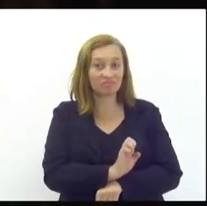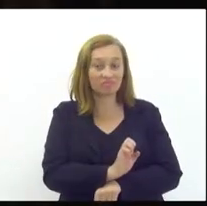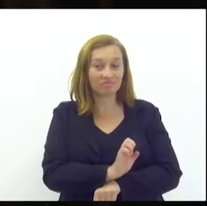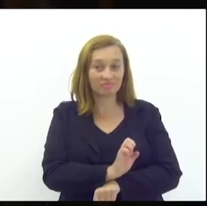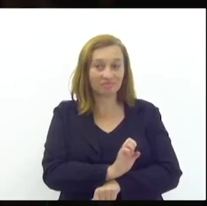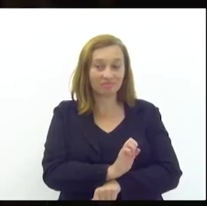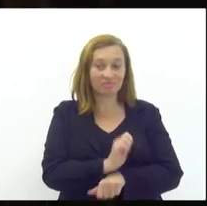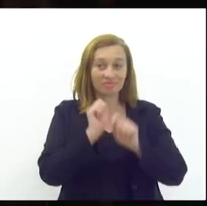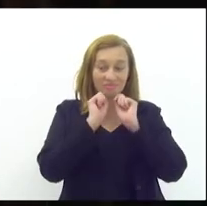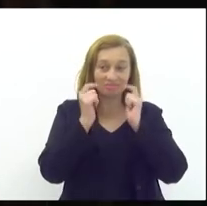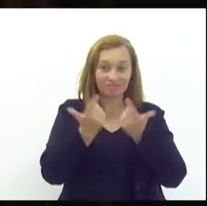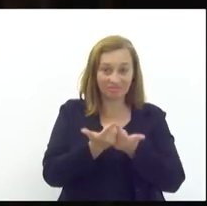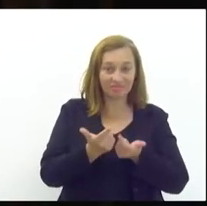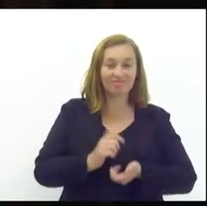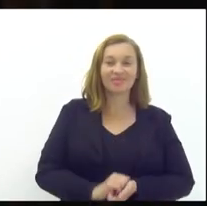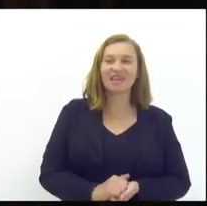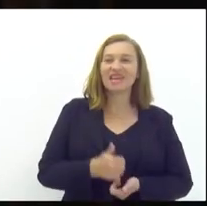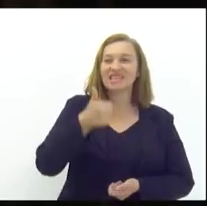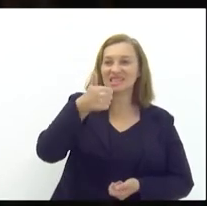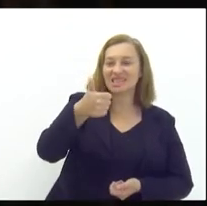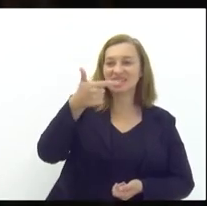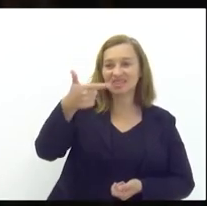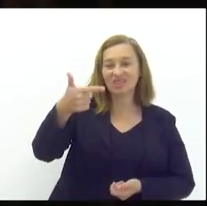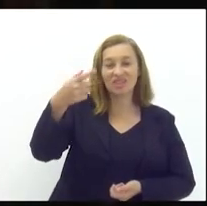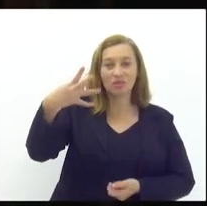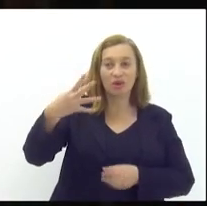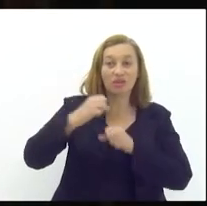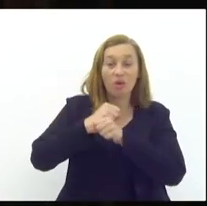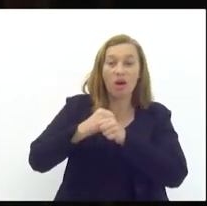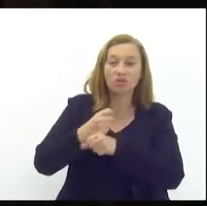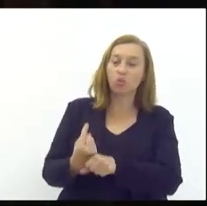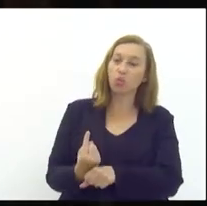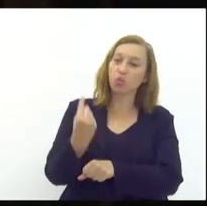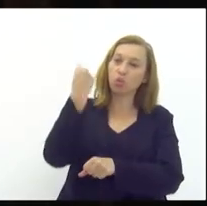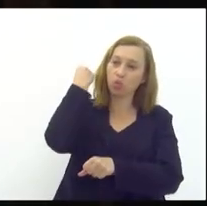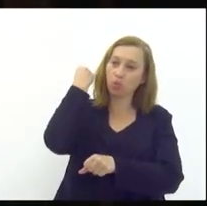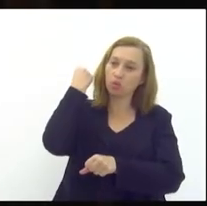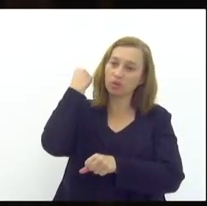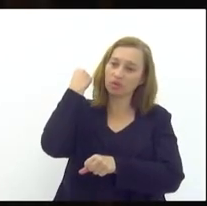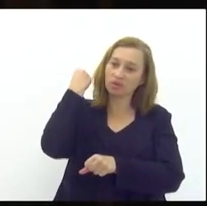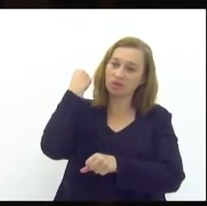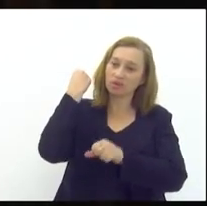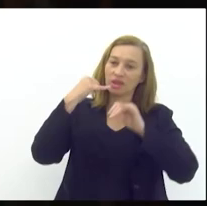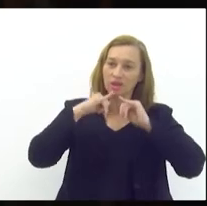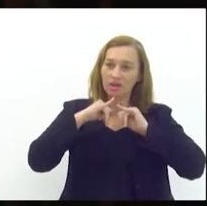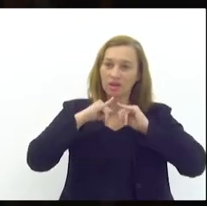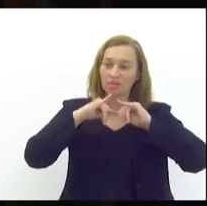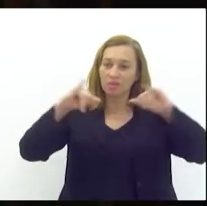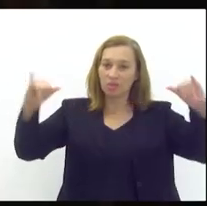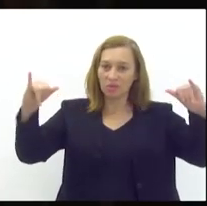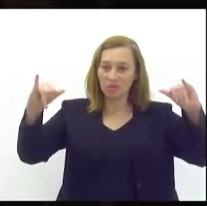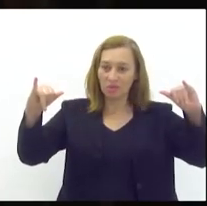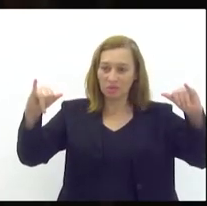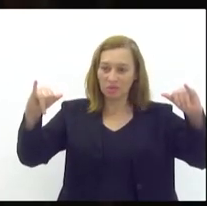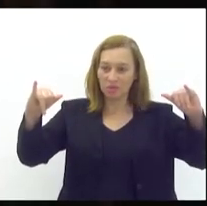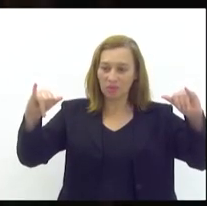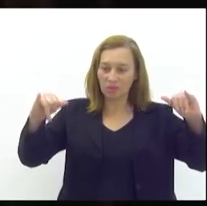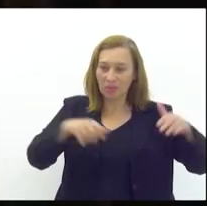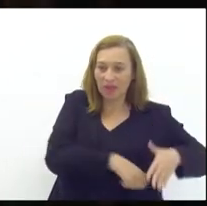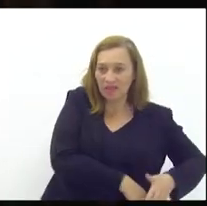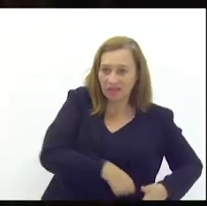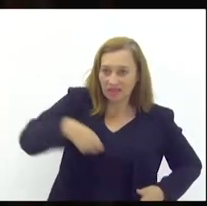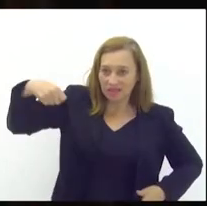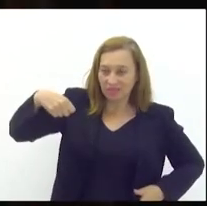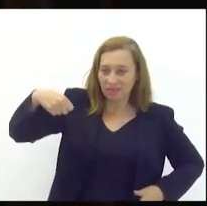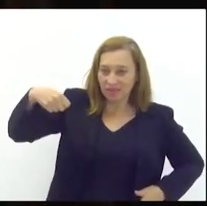onde há 124 Anos Atrás acalmou-se a independência não a República aqui foi no